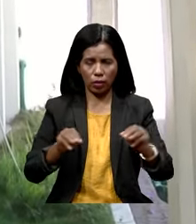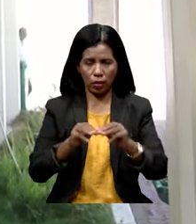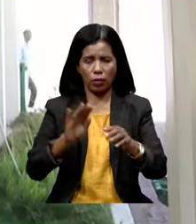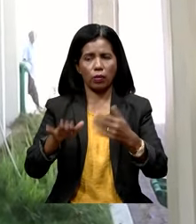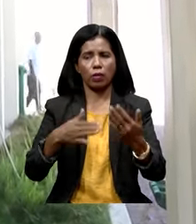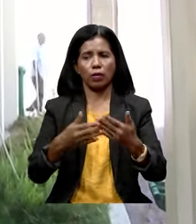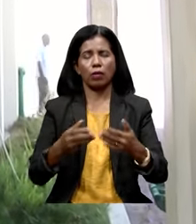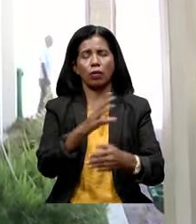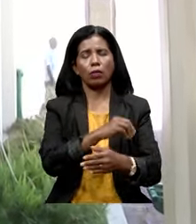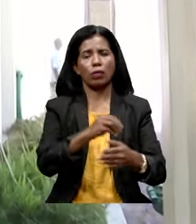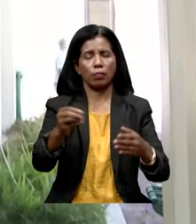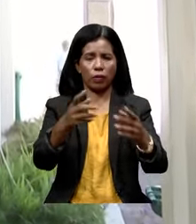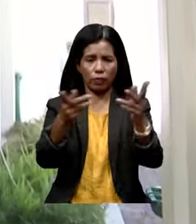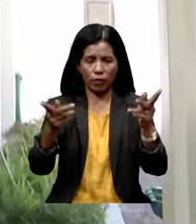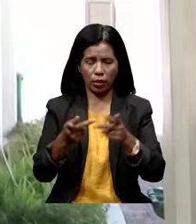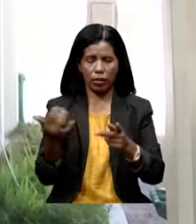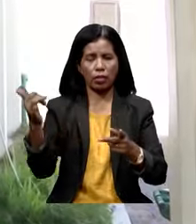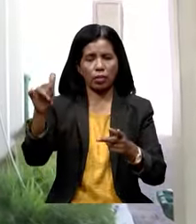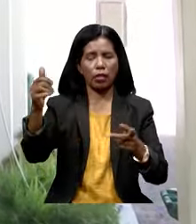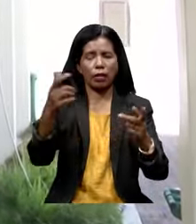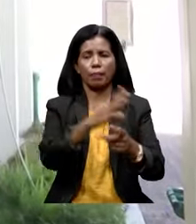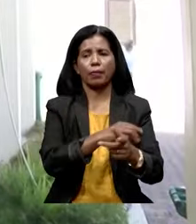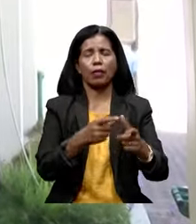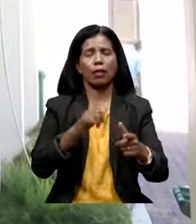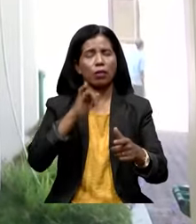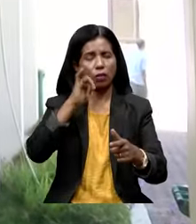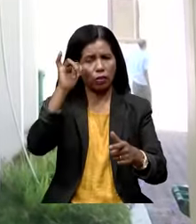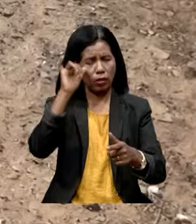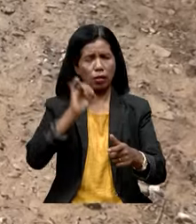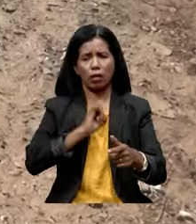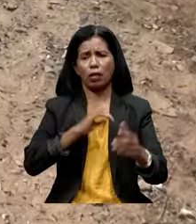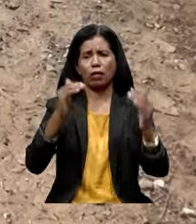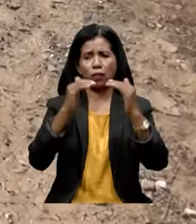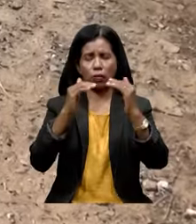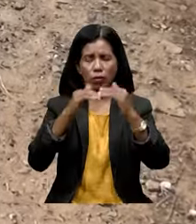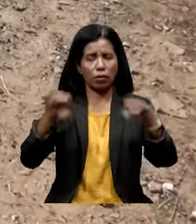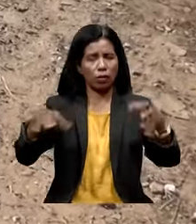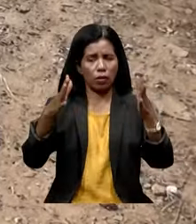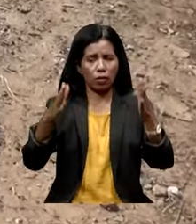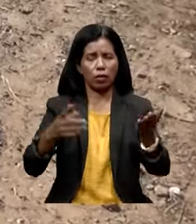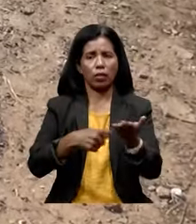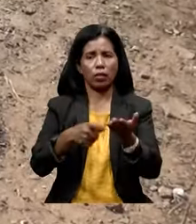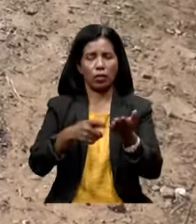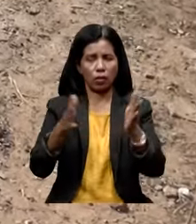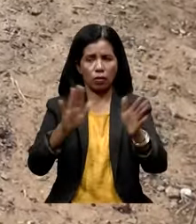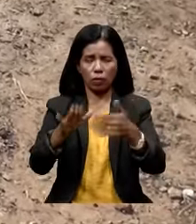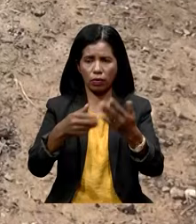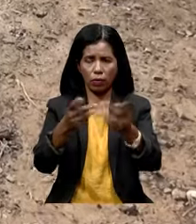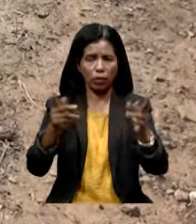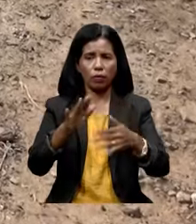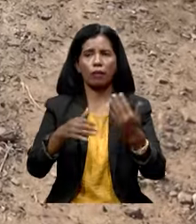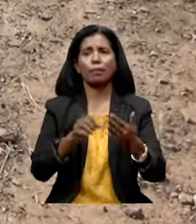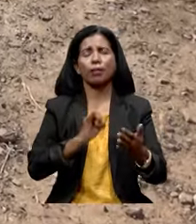Liba acantonamento. Por ser que eu ia reunião e o funcionário todo técnico da ANN,